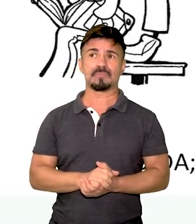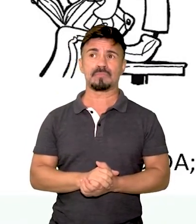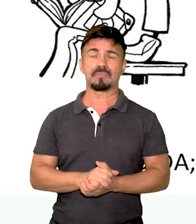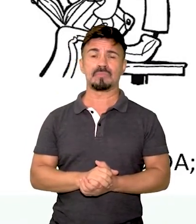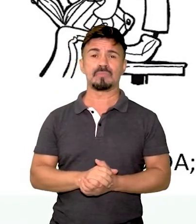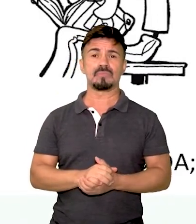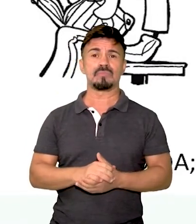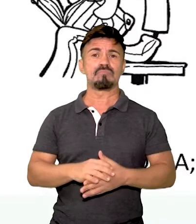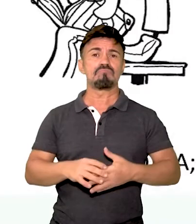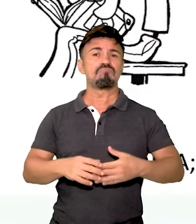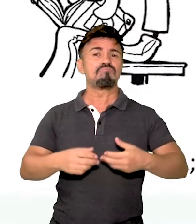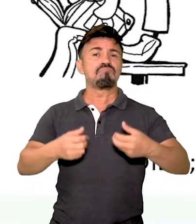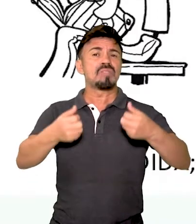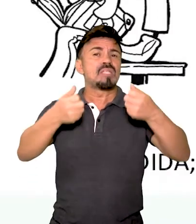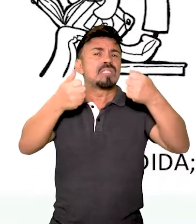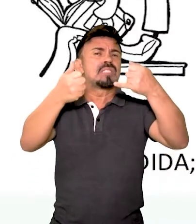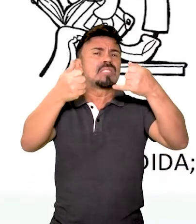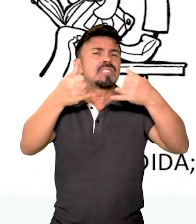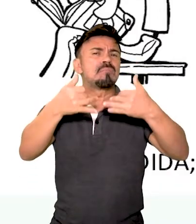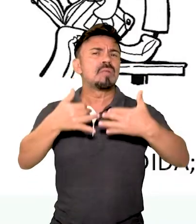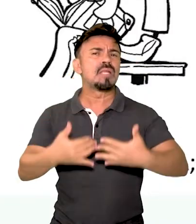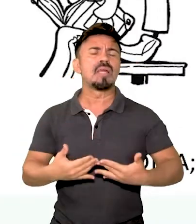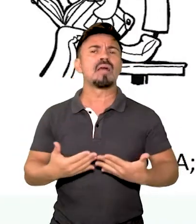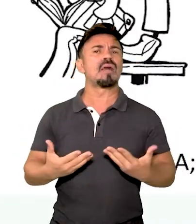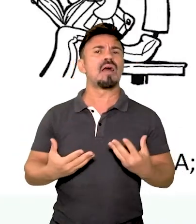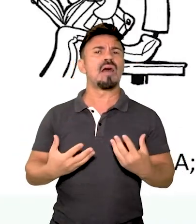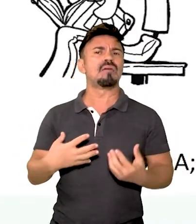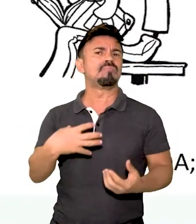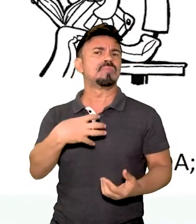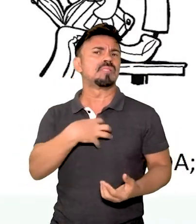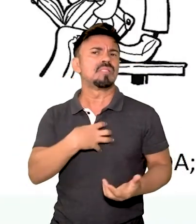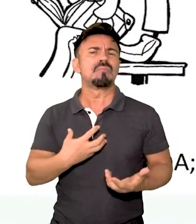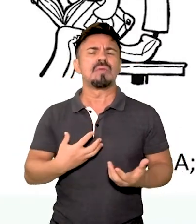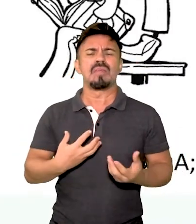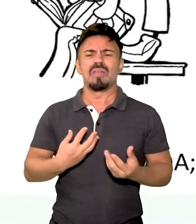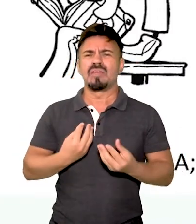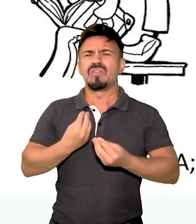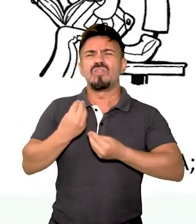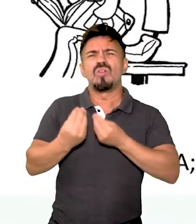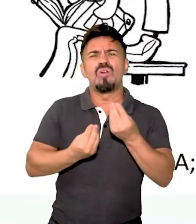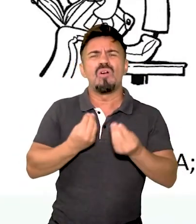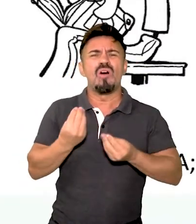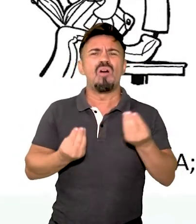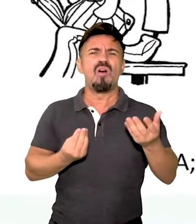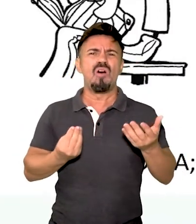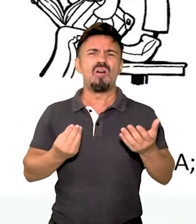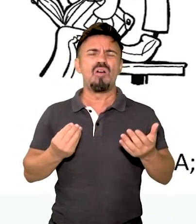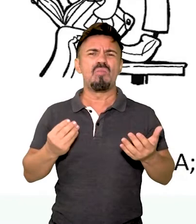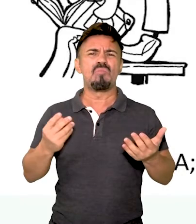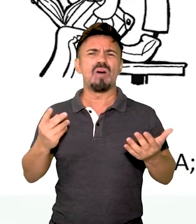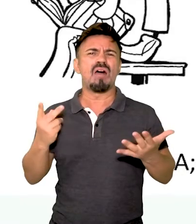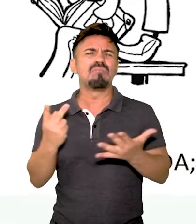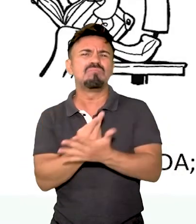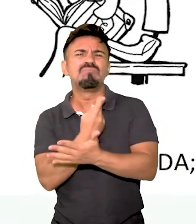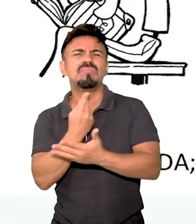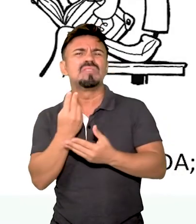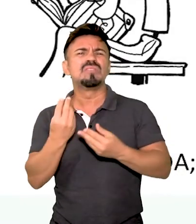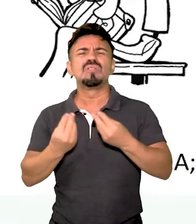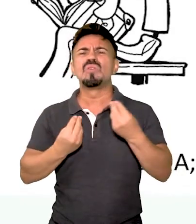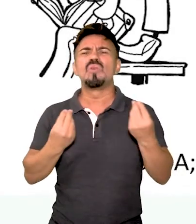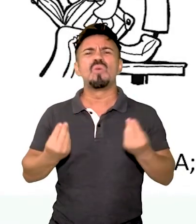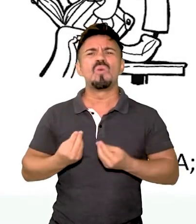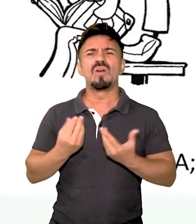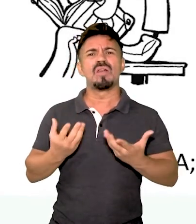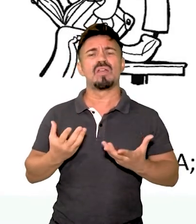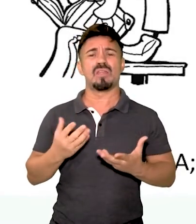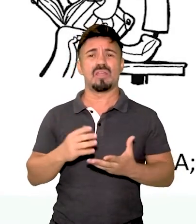Relato de um acontecimento ou sentimentos. Como é que você está se sentindo? O que é que está acontecendo? No primeiro a gente fala